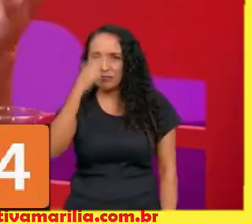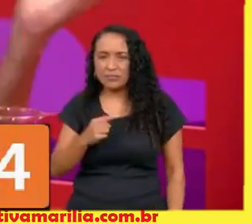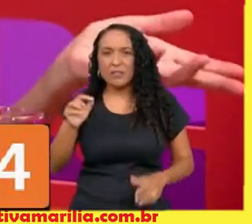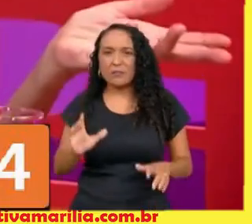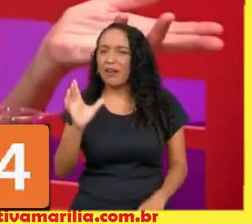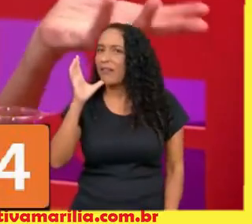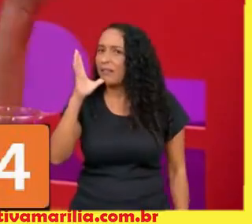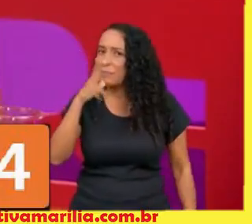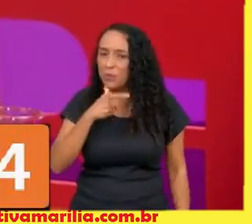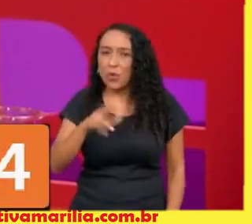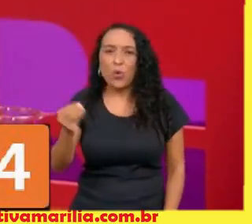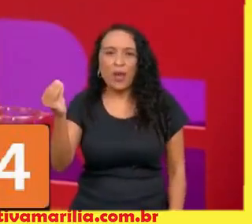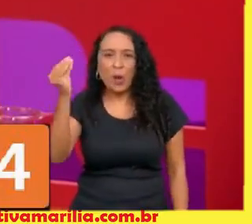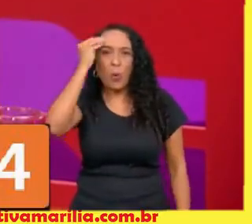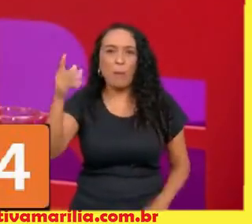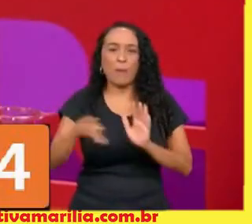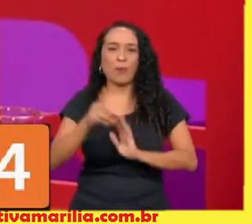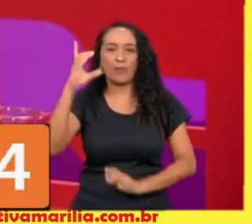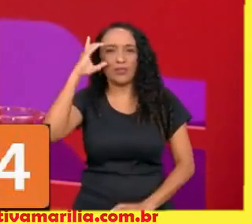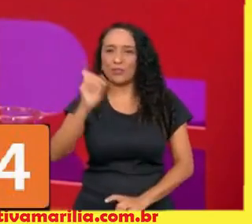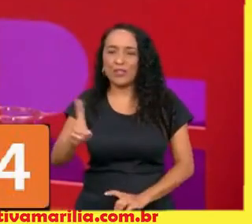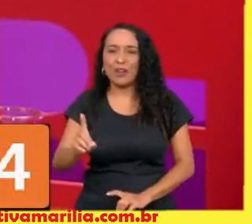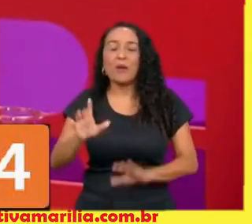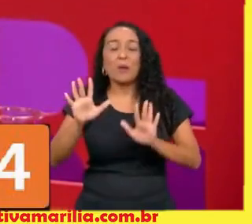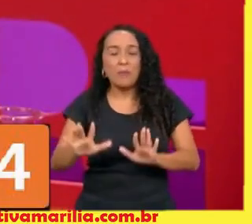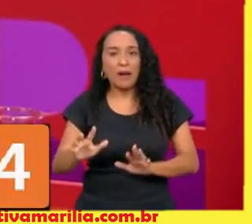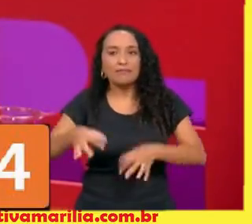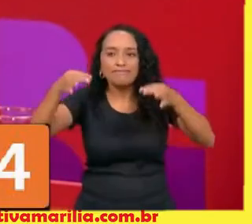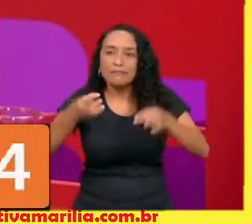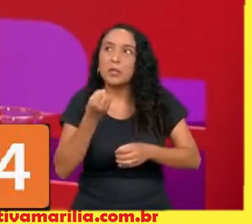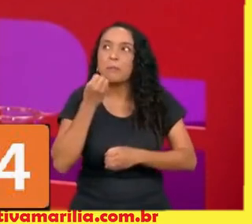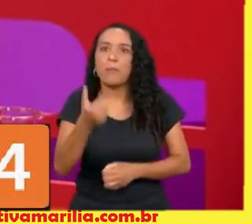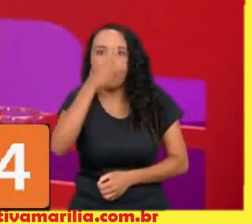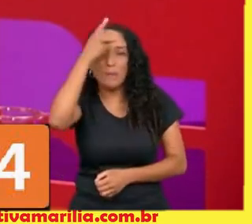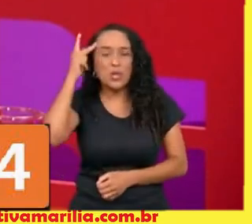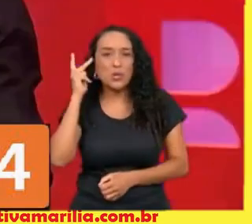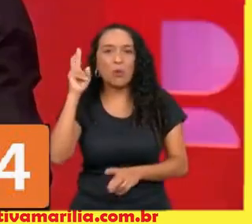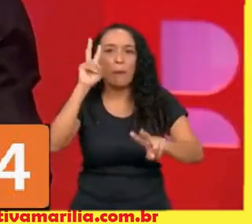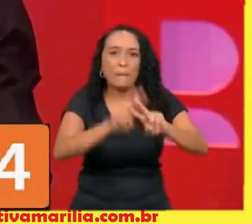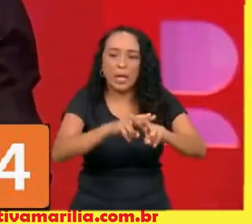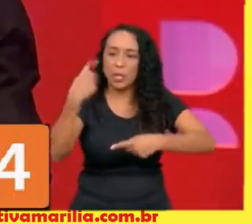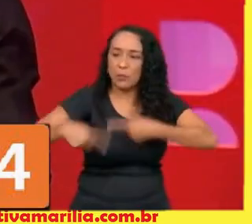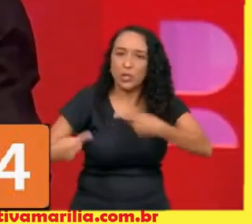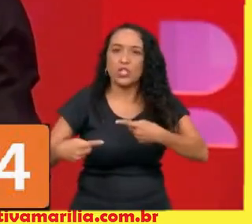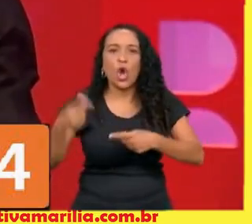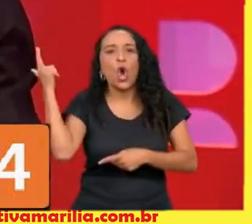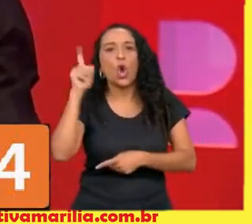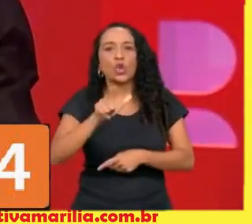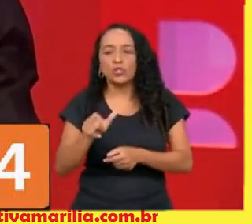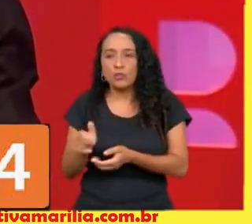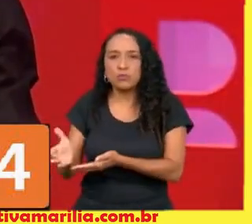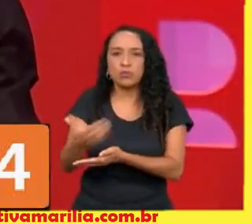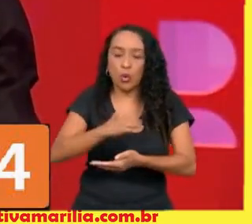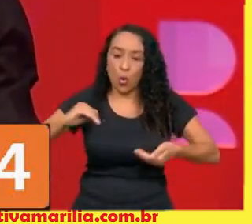tarde. Isso não foi culpa da Dilma, chegou tarde porque, finalmente, alguém que foi presa política conseguiu, junto ao Congresso,